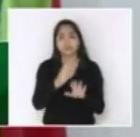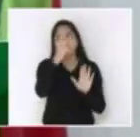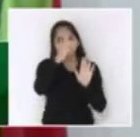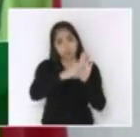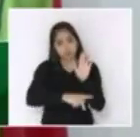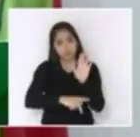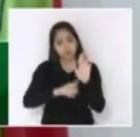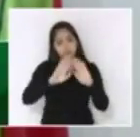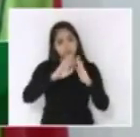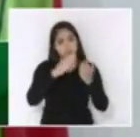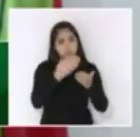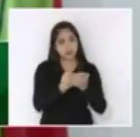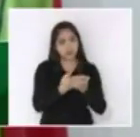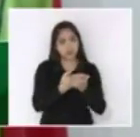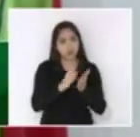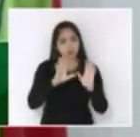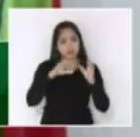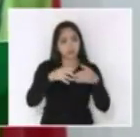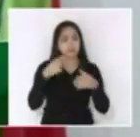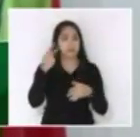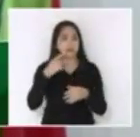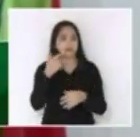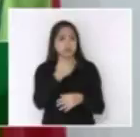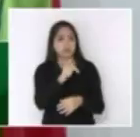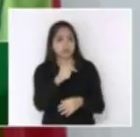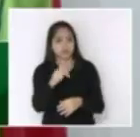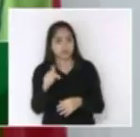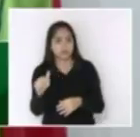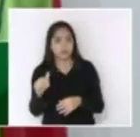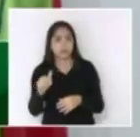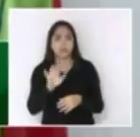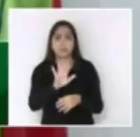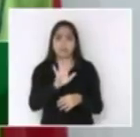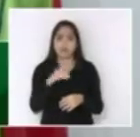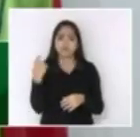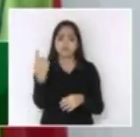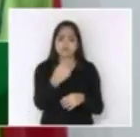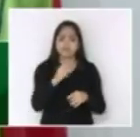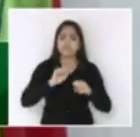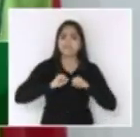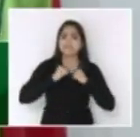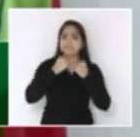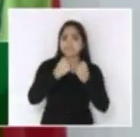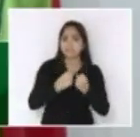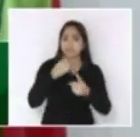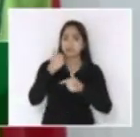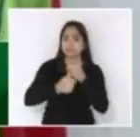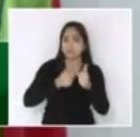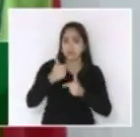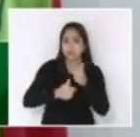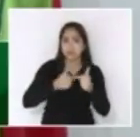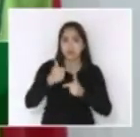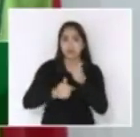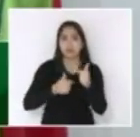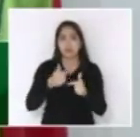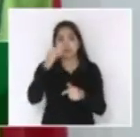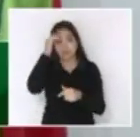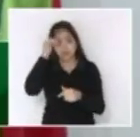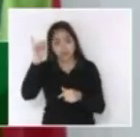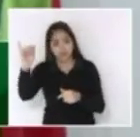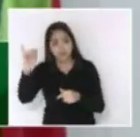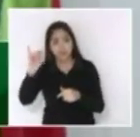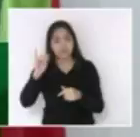Sem Partido. Precisamos nos empenhar muito, diuturnamente, para evitar que forças fundamentalistas